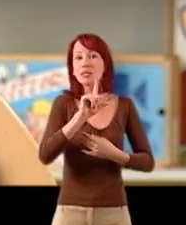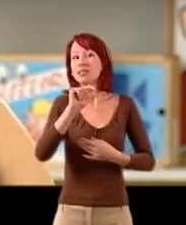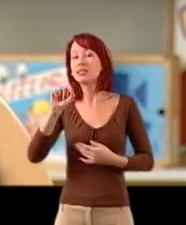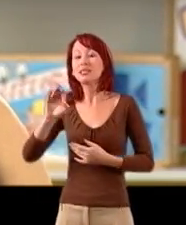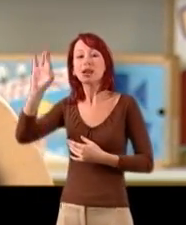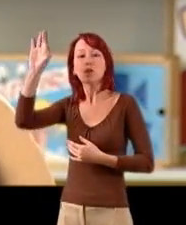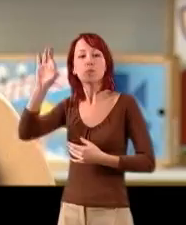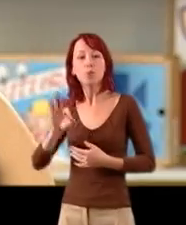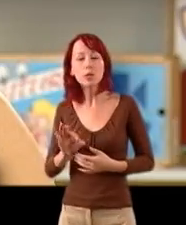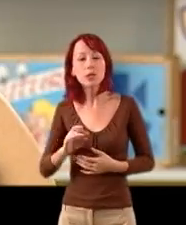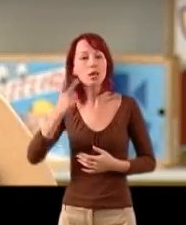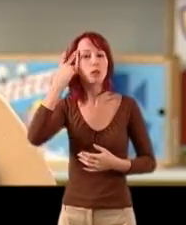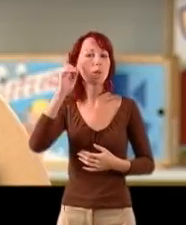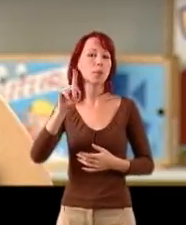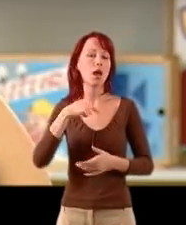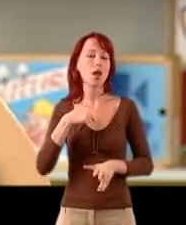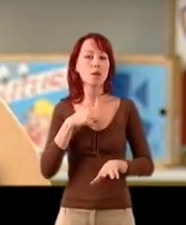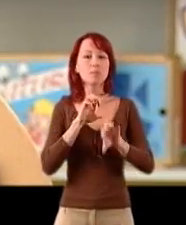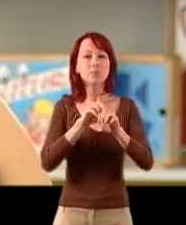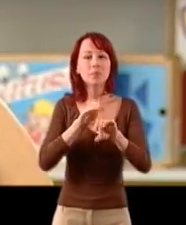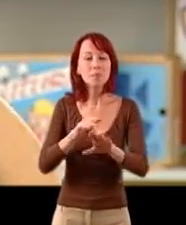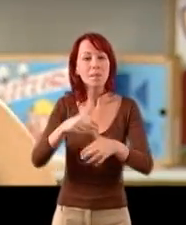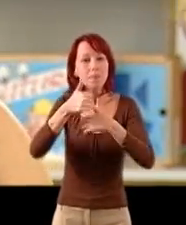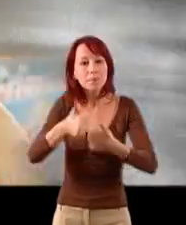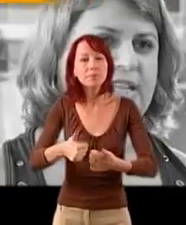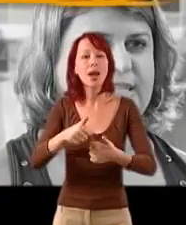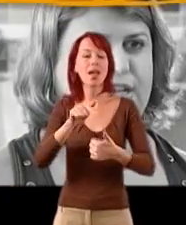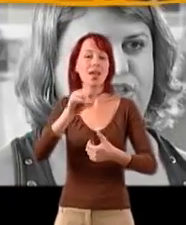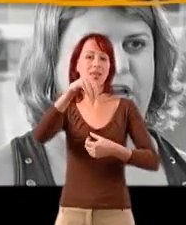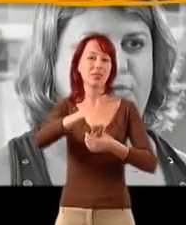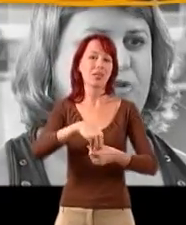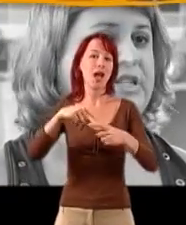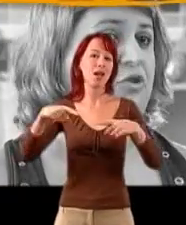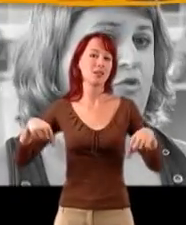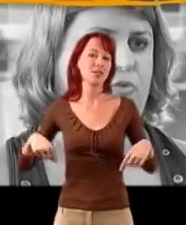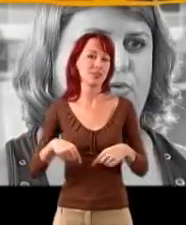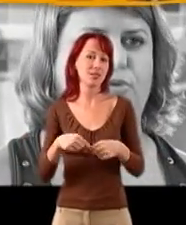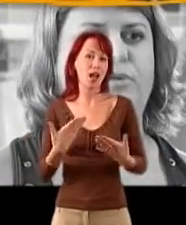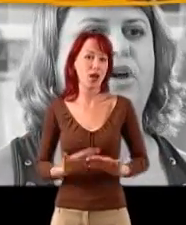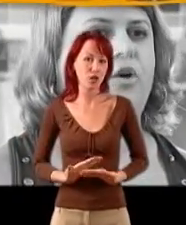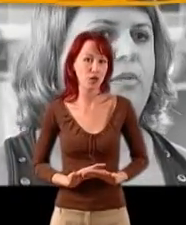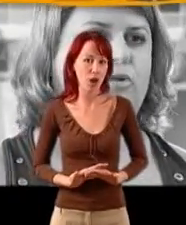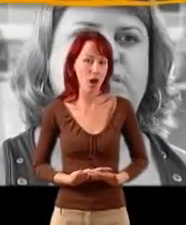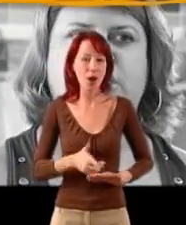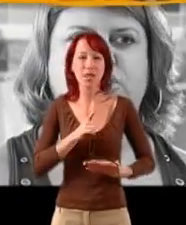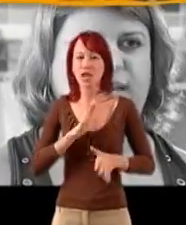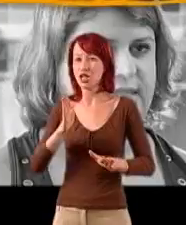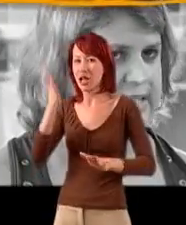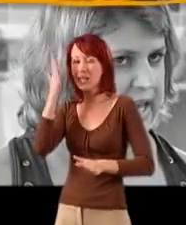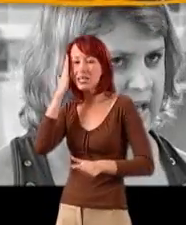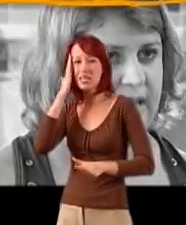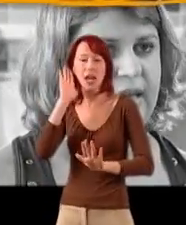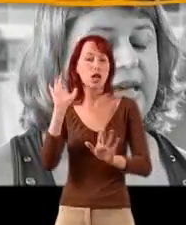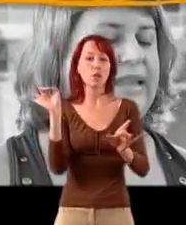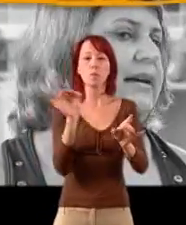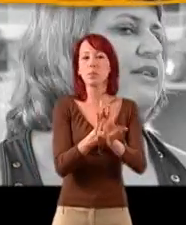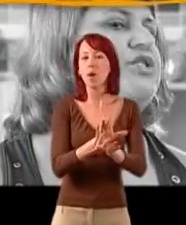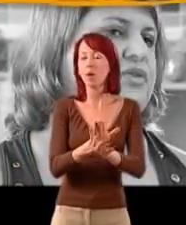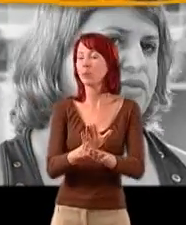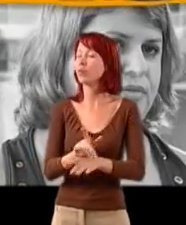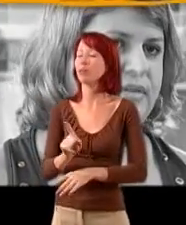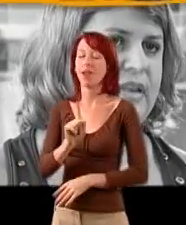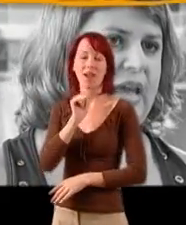um suporte que me leve a fazer uma prática da sala de aula, uma coisa comum, uma coisa que já sei,